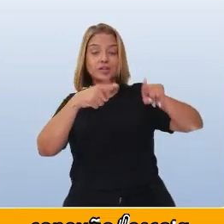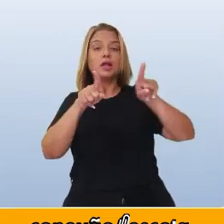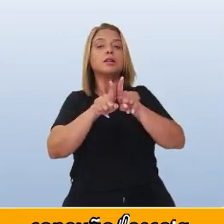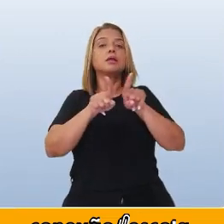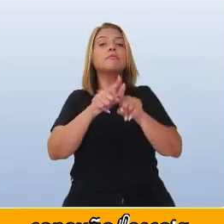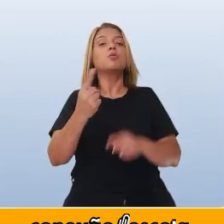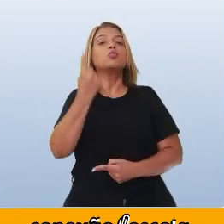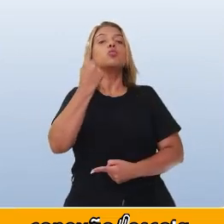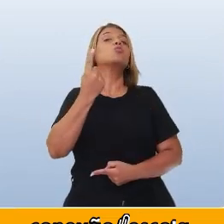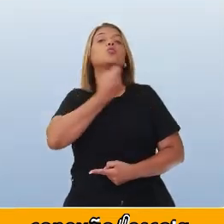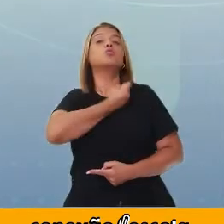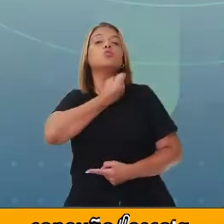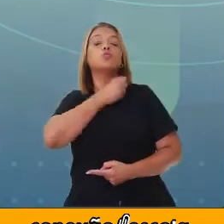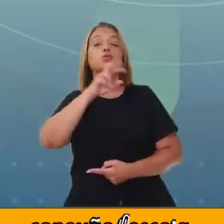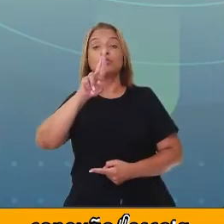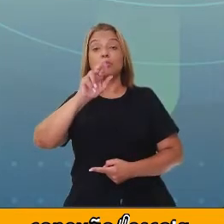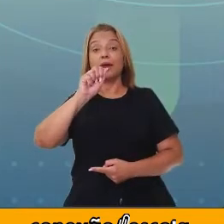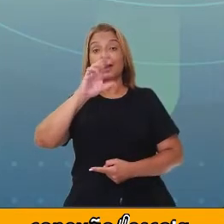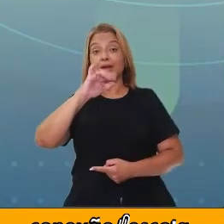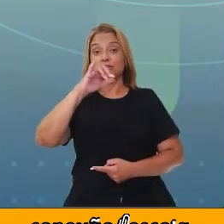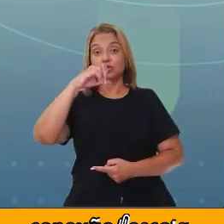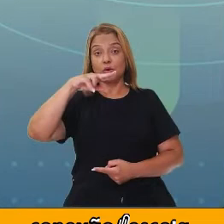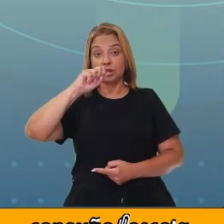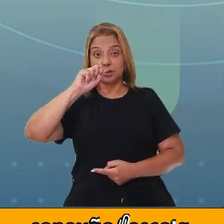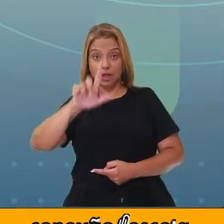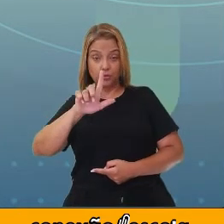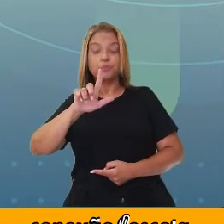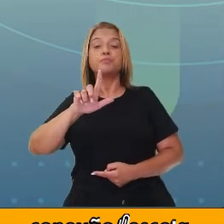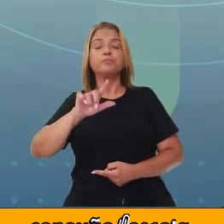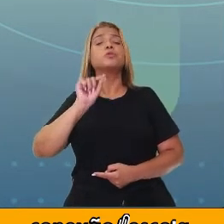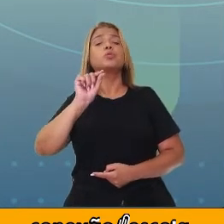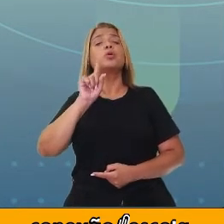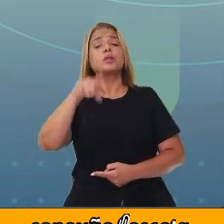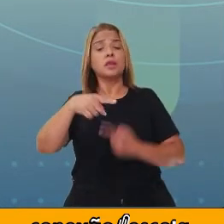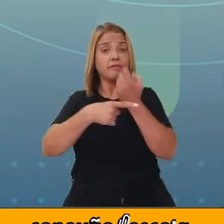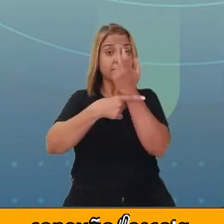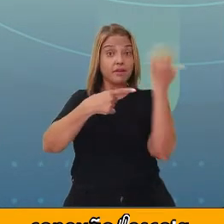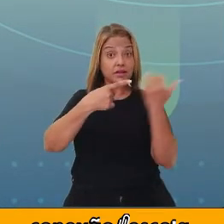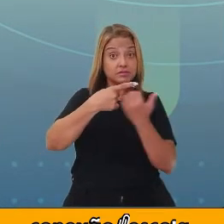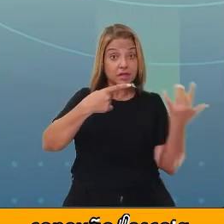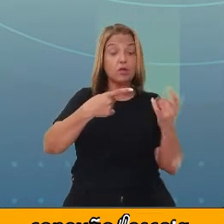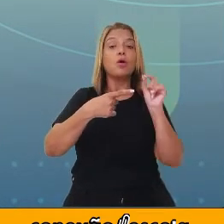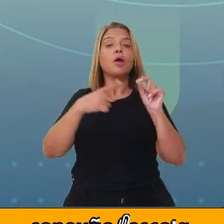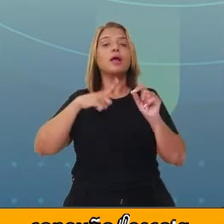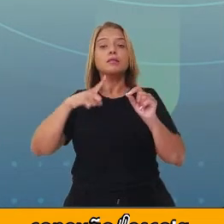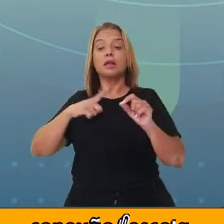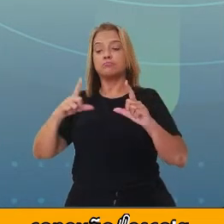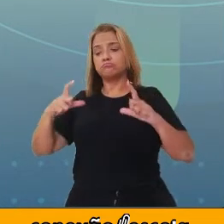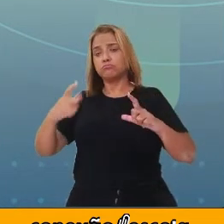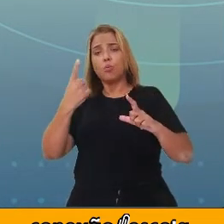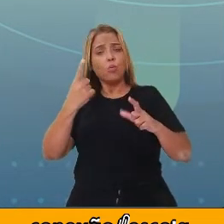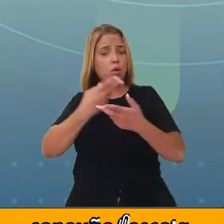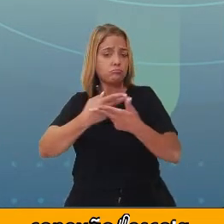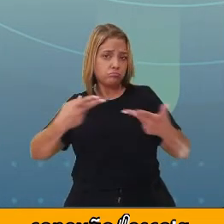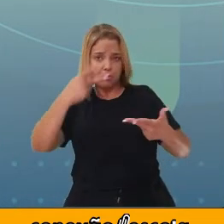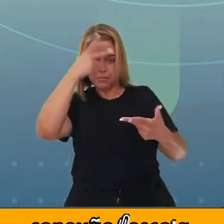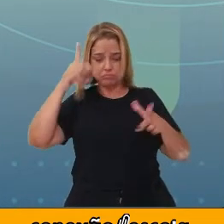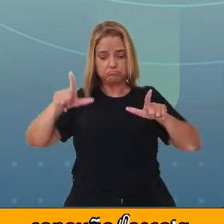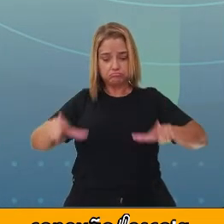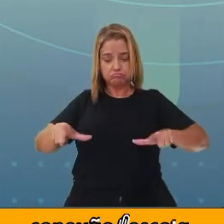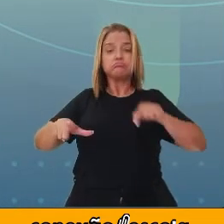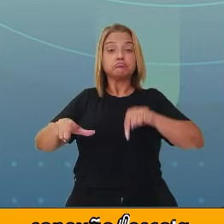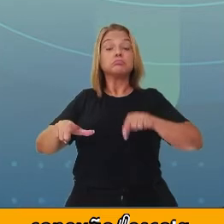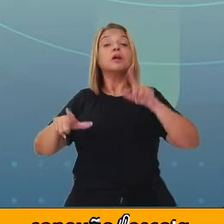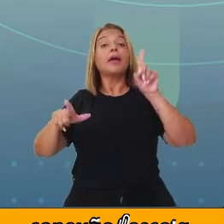racional. Na realidade, uma fração representa uma parte de algo que foi dividido